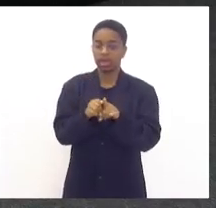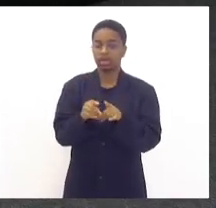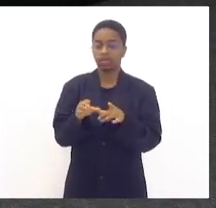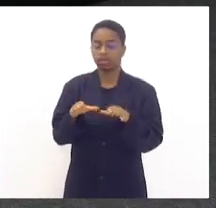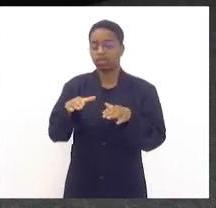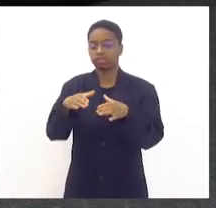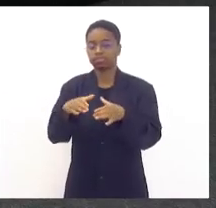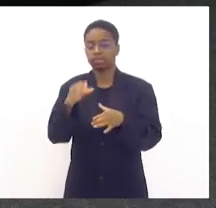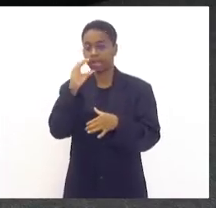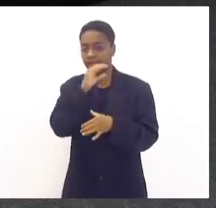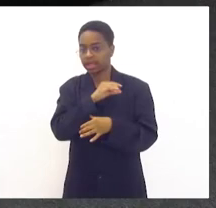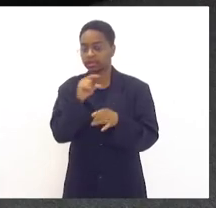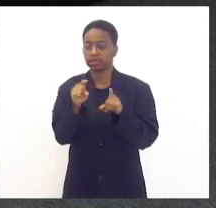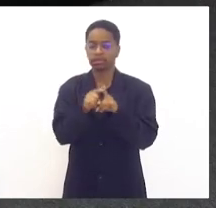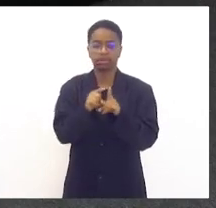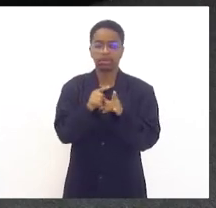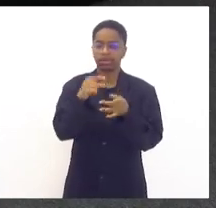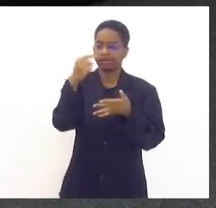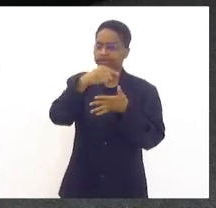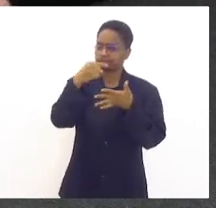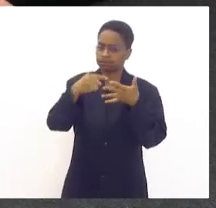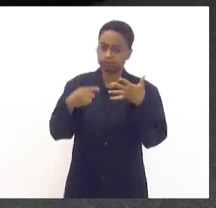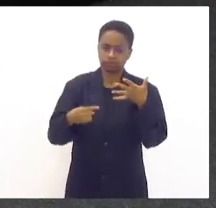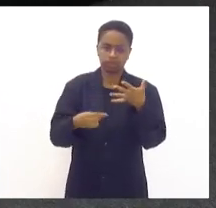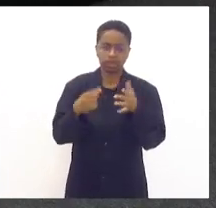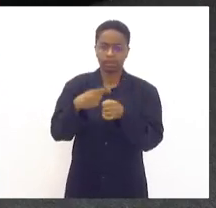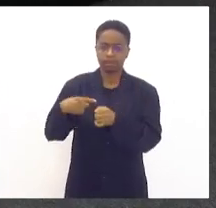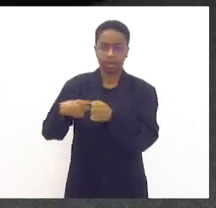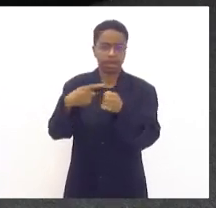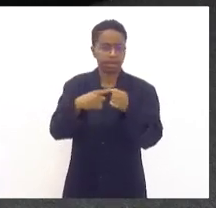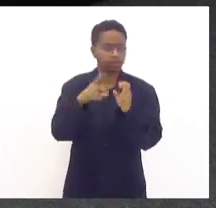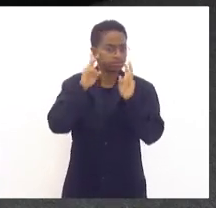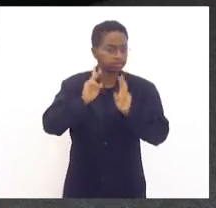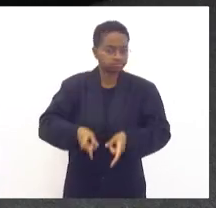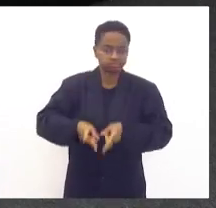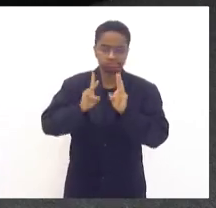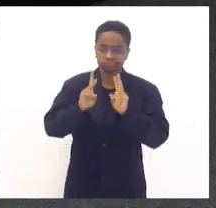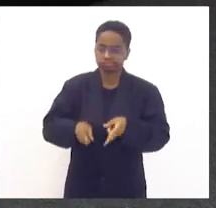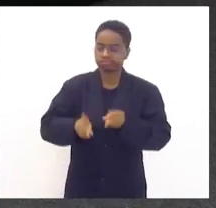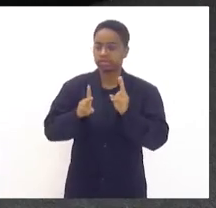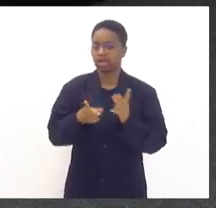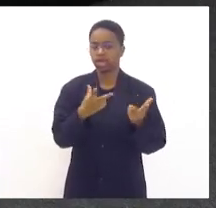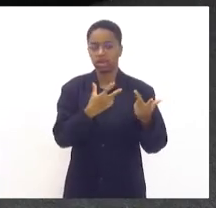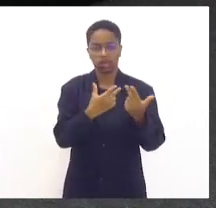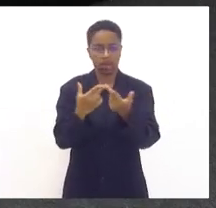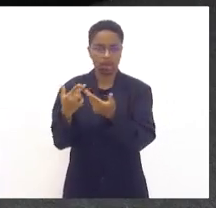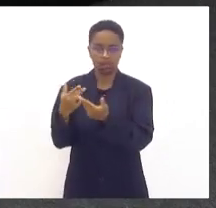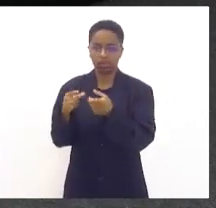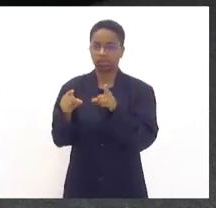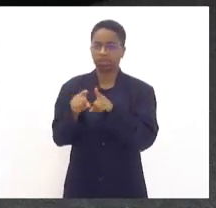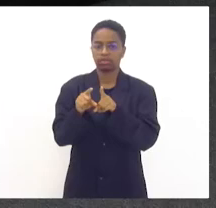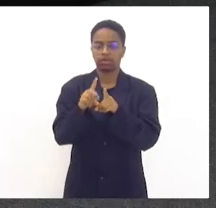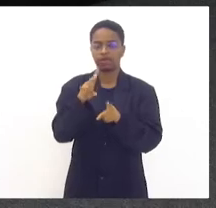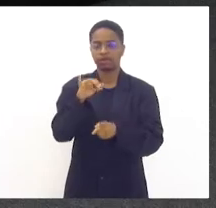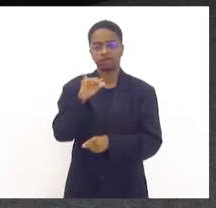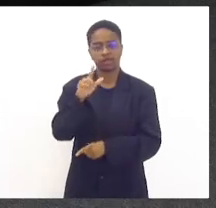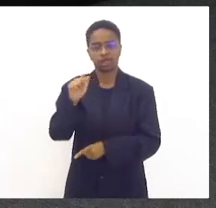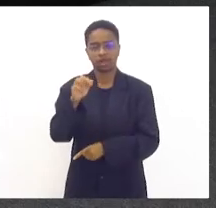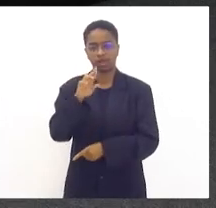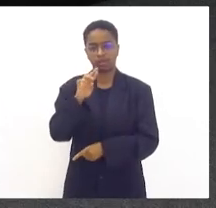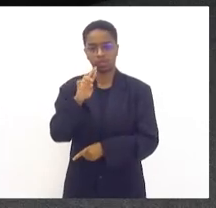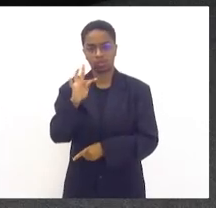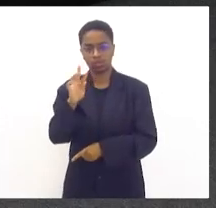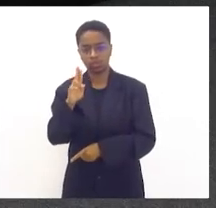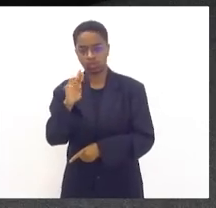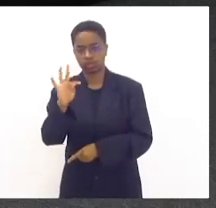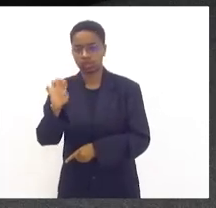coisa. Vai na Bacia do Éden, a mesma coisa. Entra no Dique, a mesma coisa. Vai na Vila Ruth, a mesma coisa.